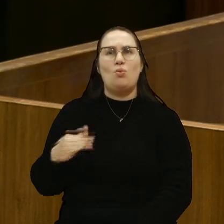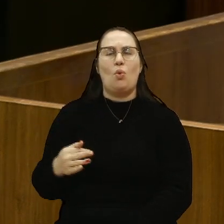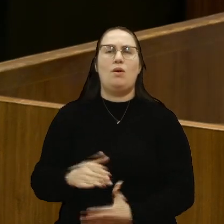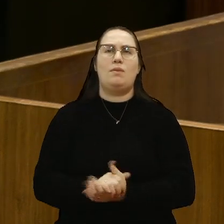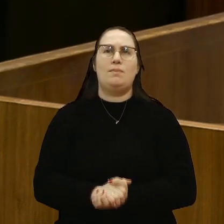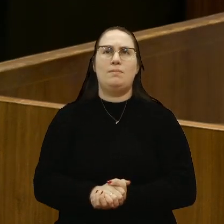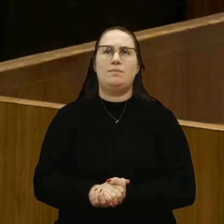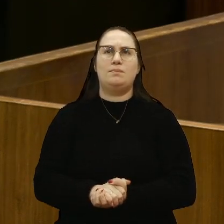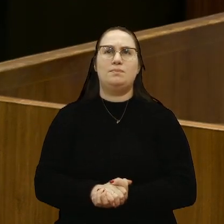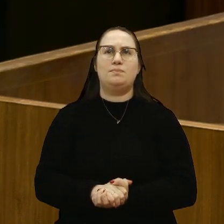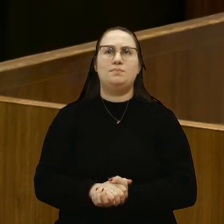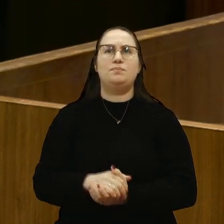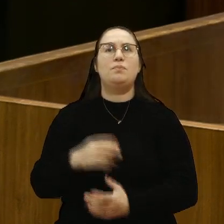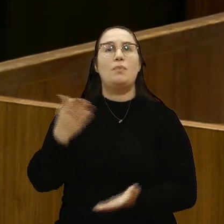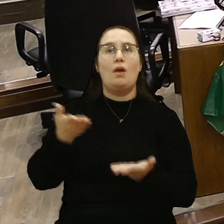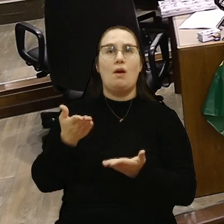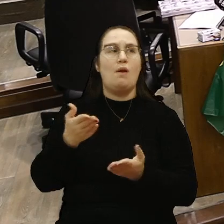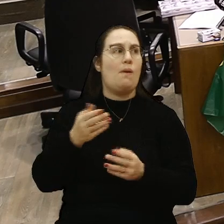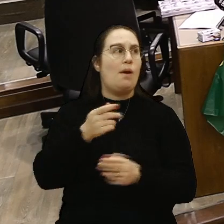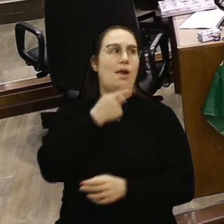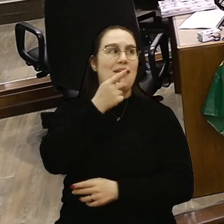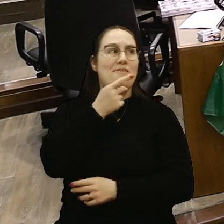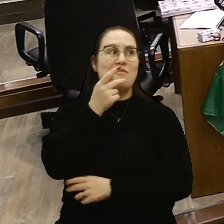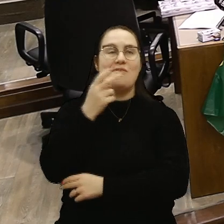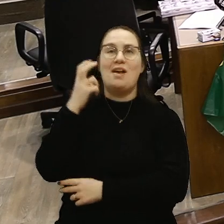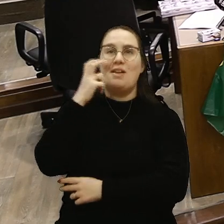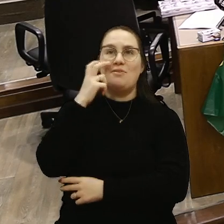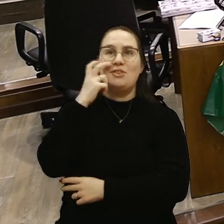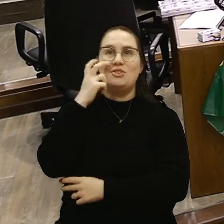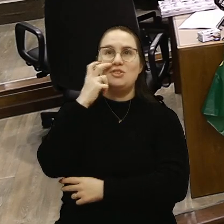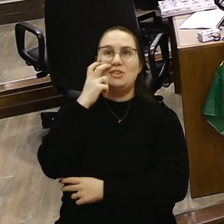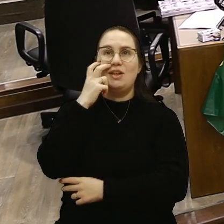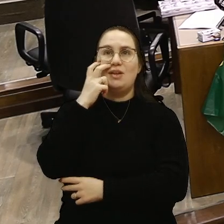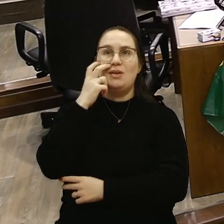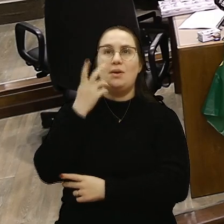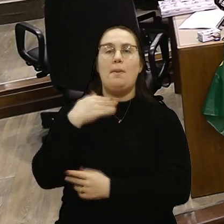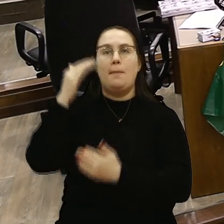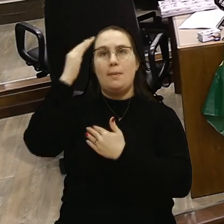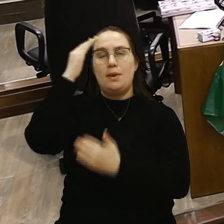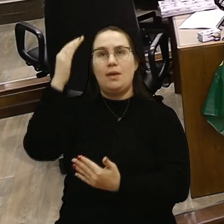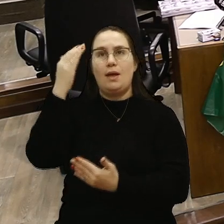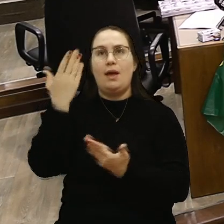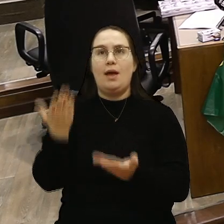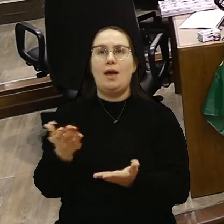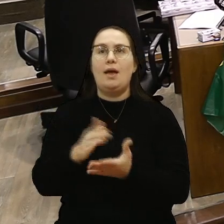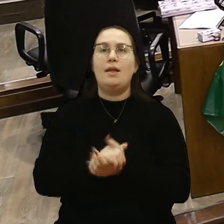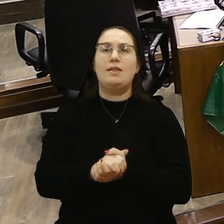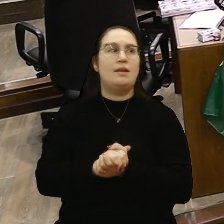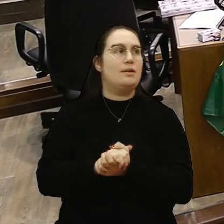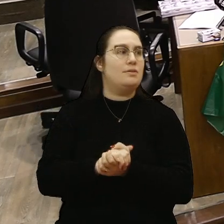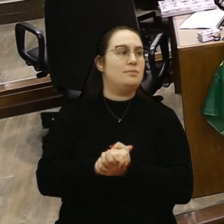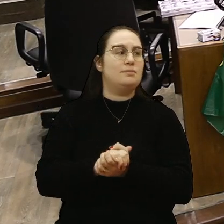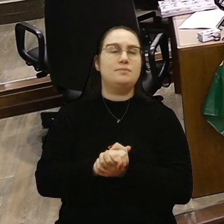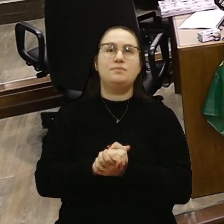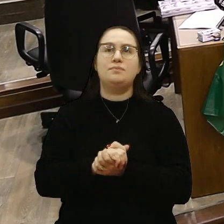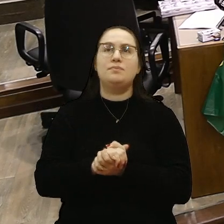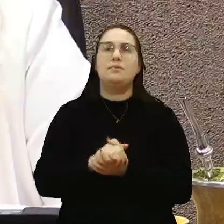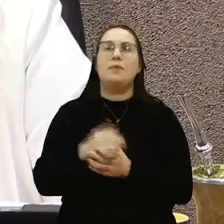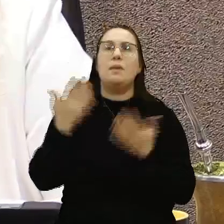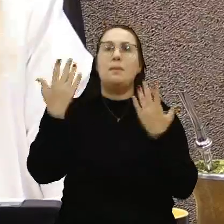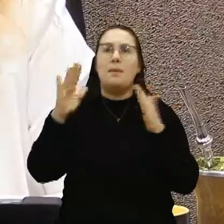Seu à parte, vereador Fantinel. Obrigado, vereadora Andressa. Eu queria aproveitar, parabenizar a